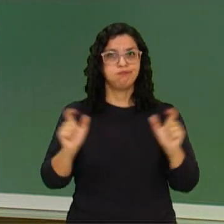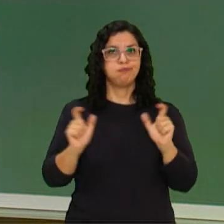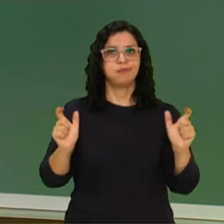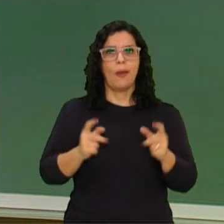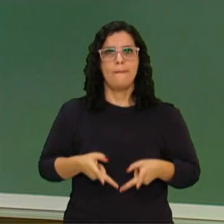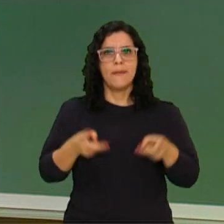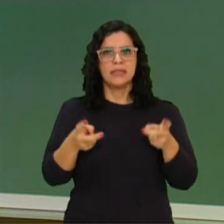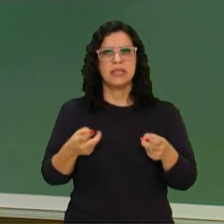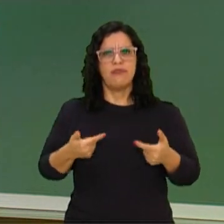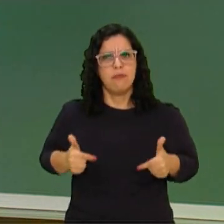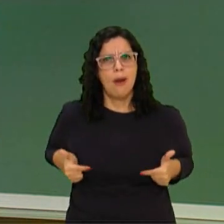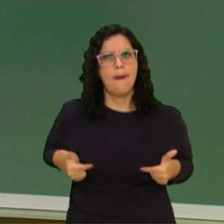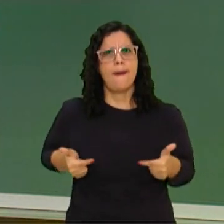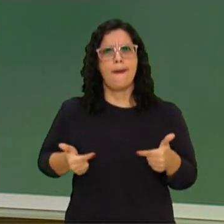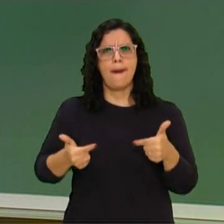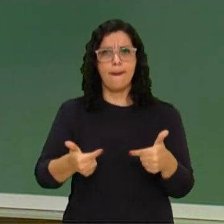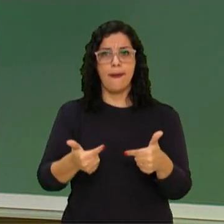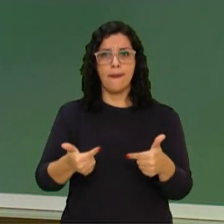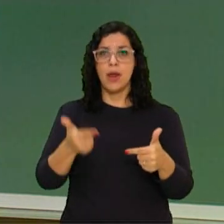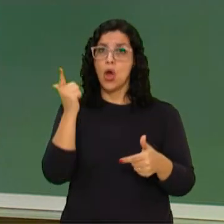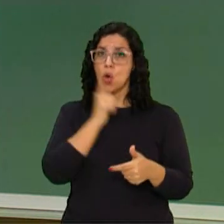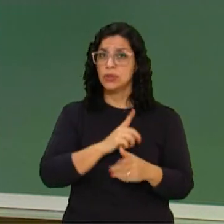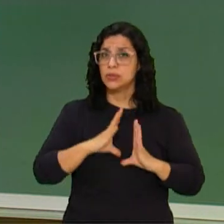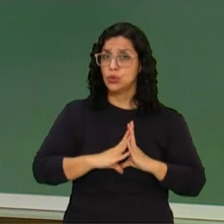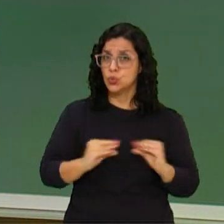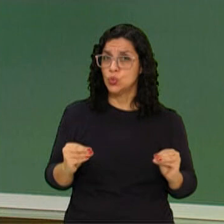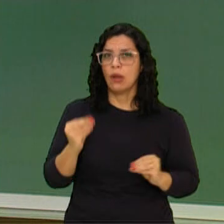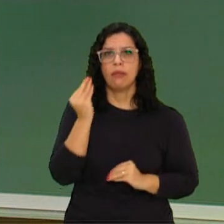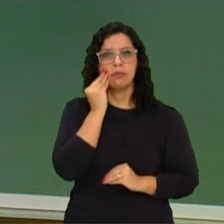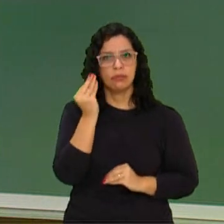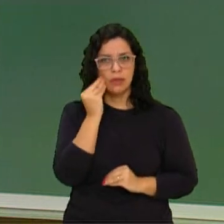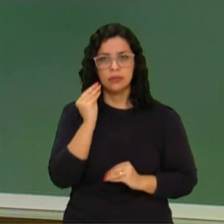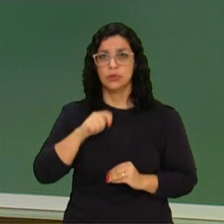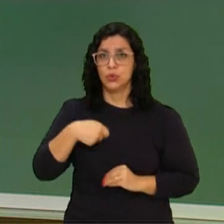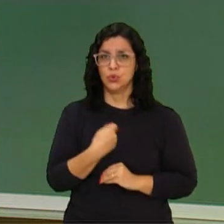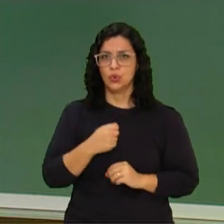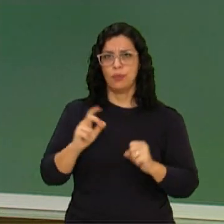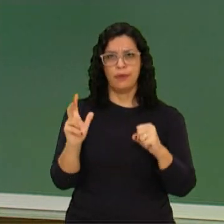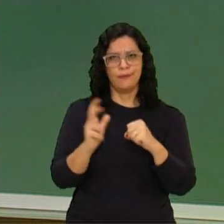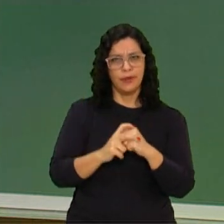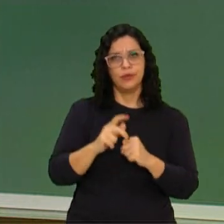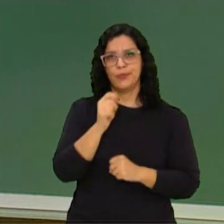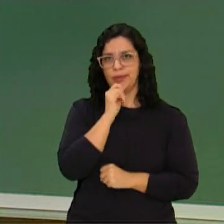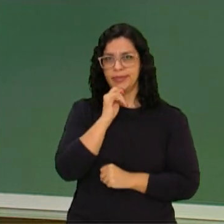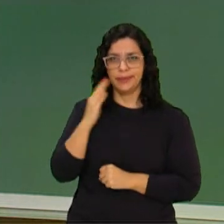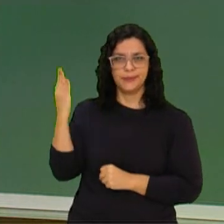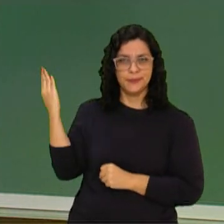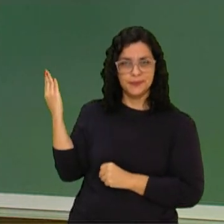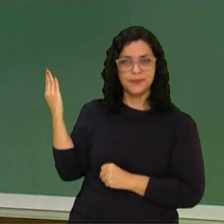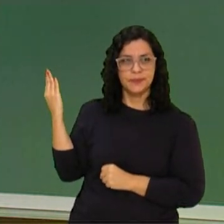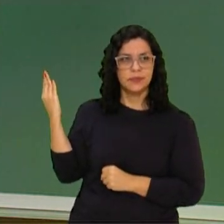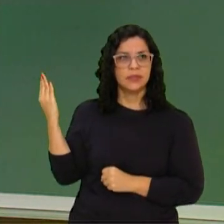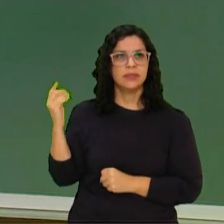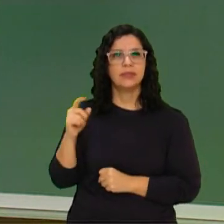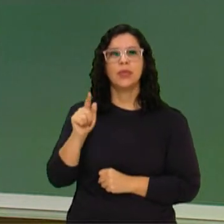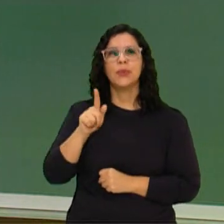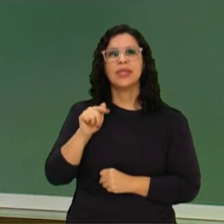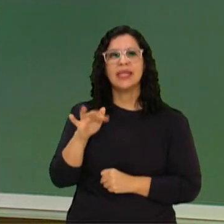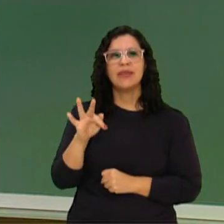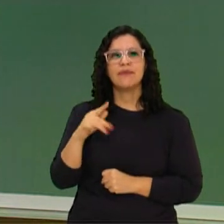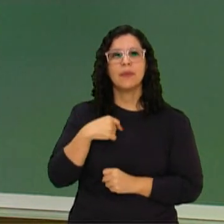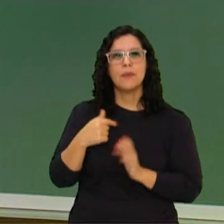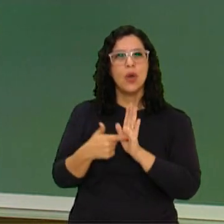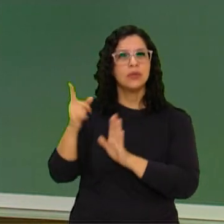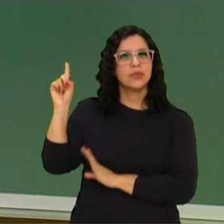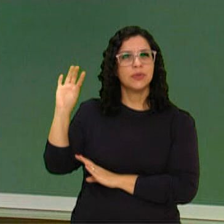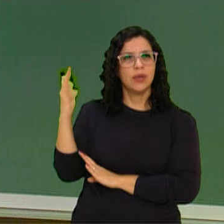vai reconhecer e ter a sua resposta efetora sobre ele. Aqui eu trouxe para vocês um gifzinho, né, demonstrando